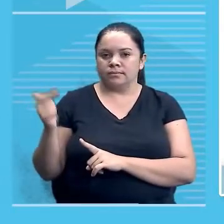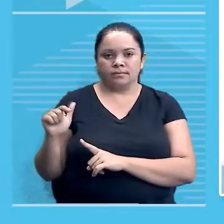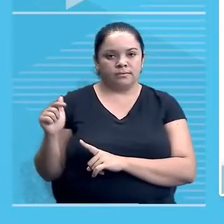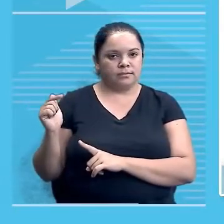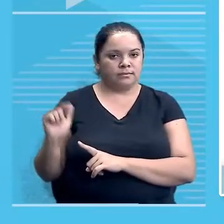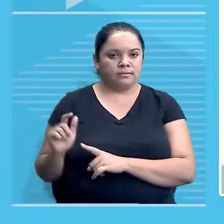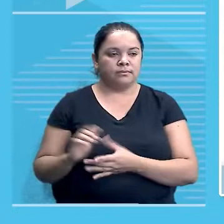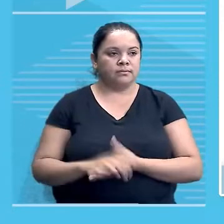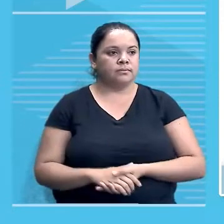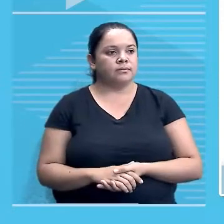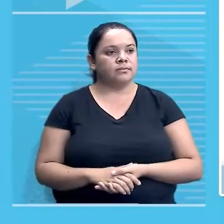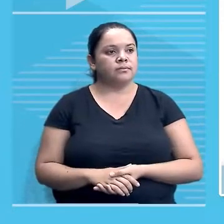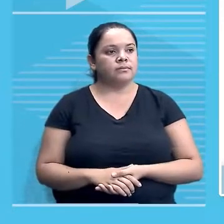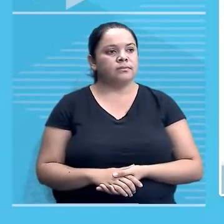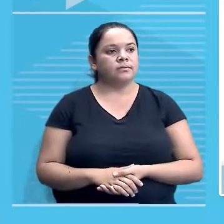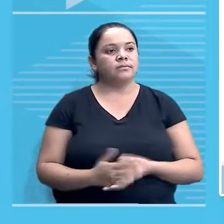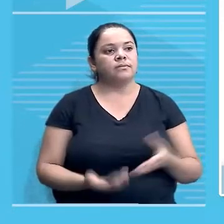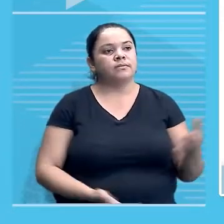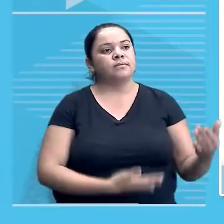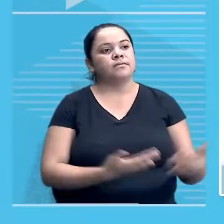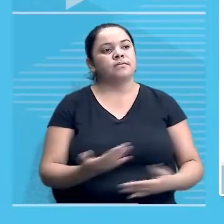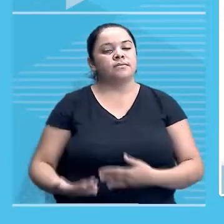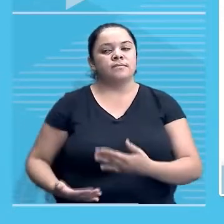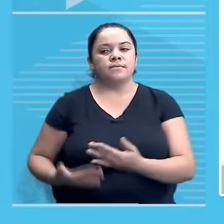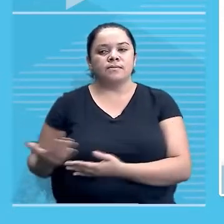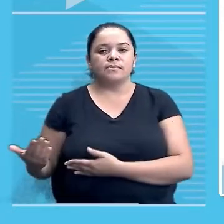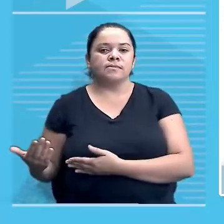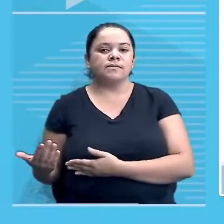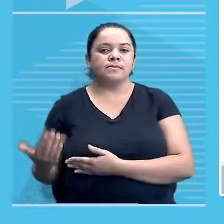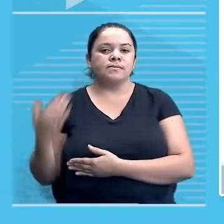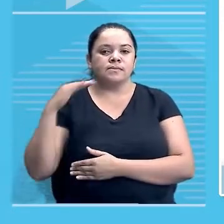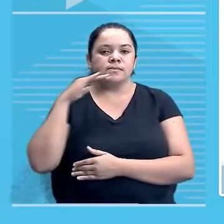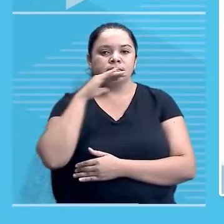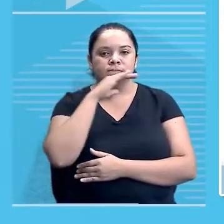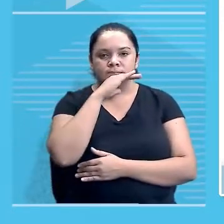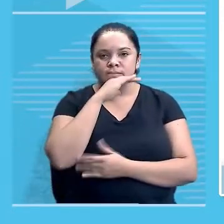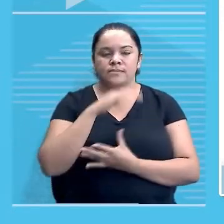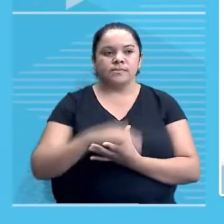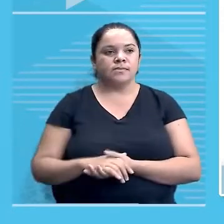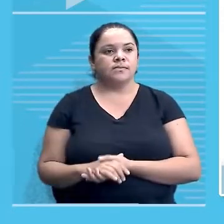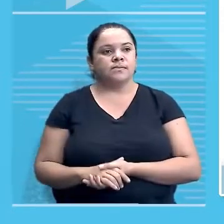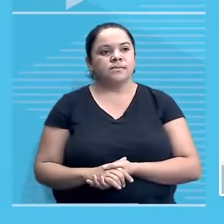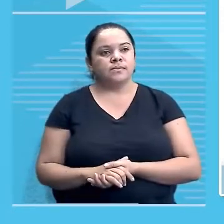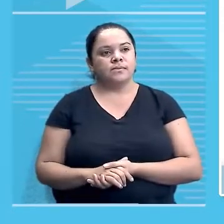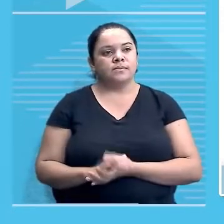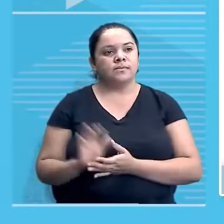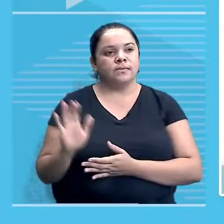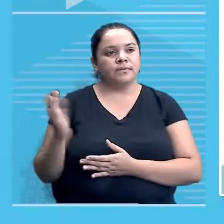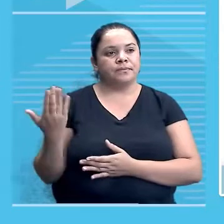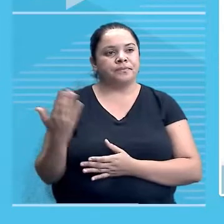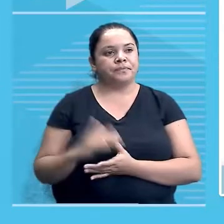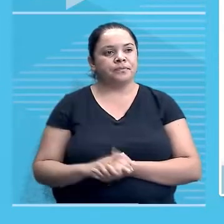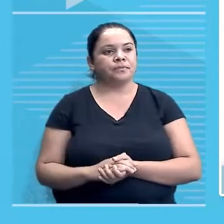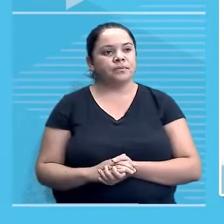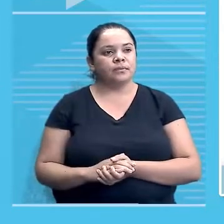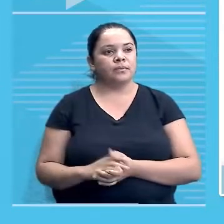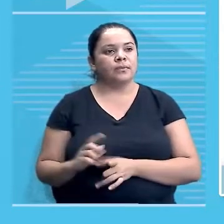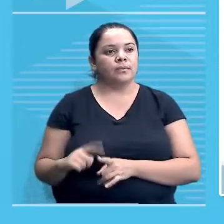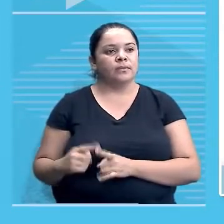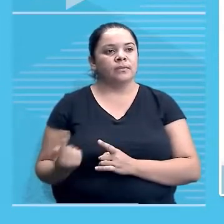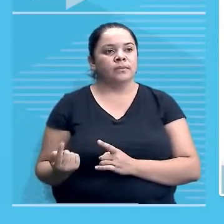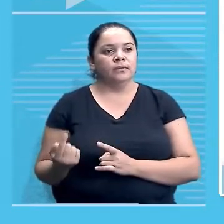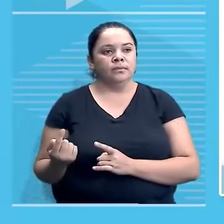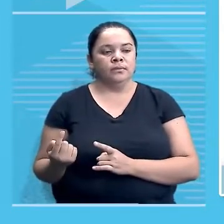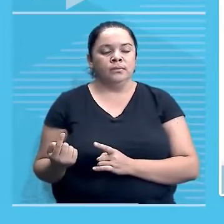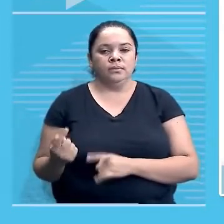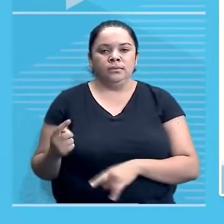A transferência de calor vai acontecer, mas nesse caso, o corpo